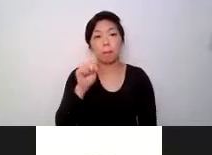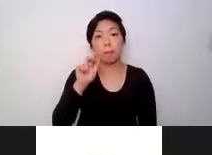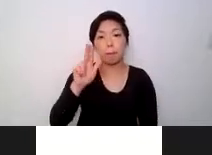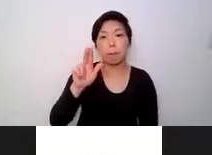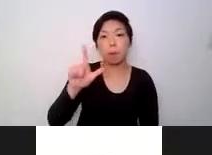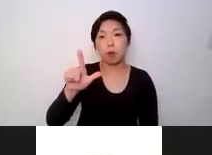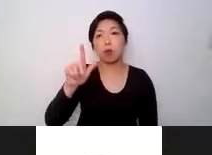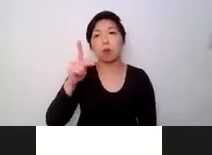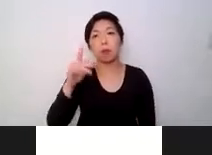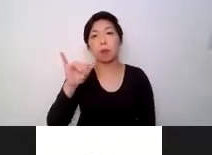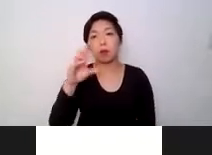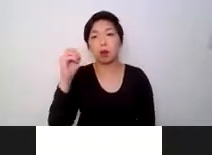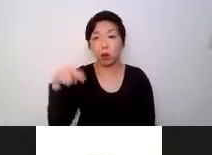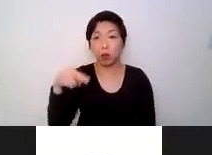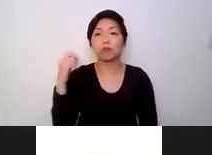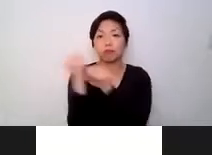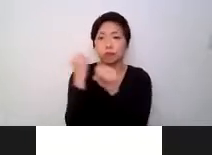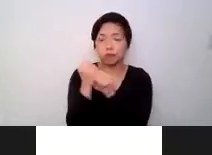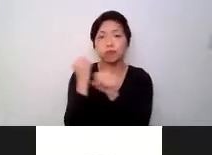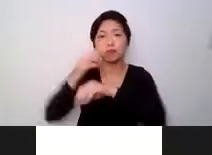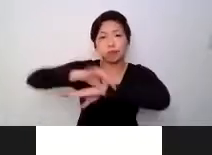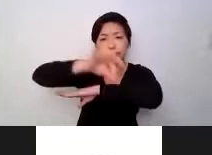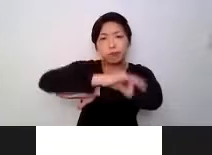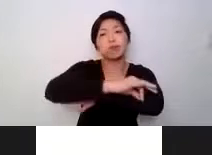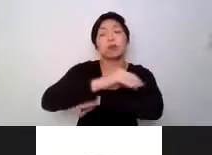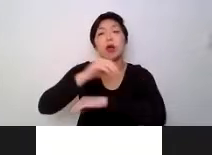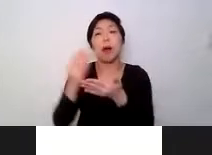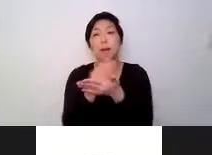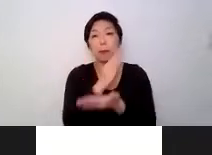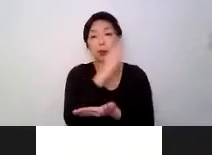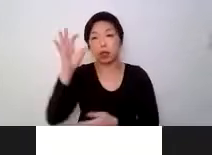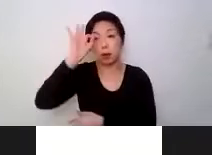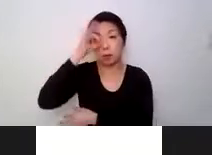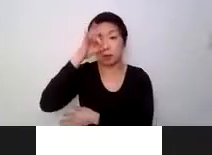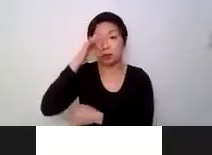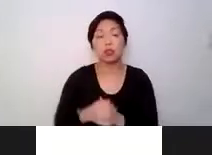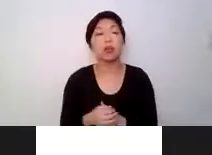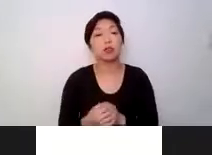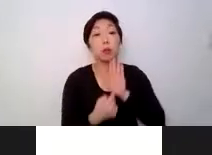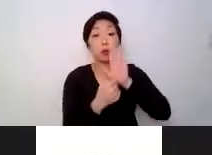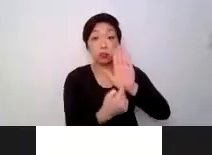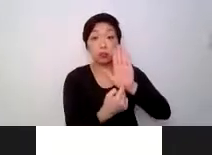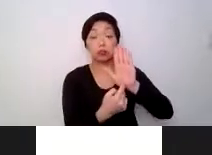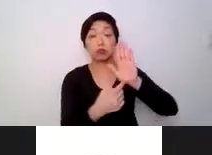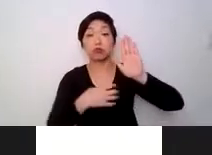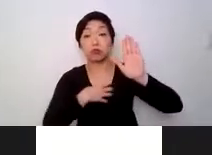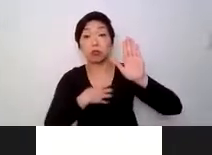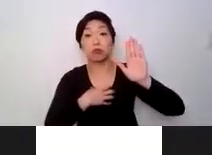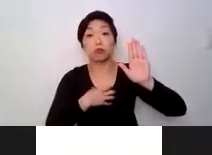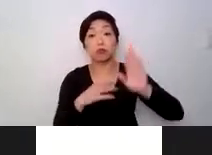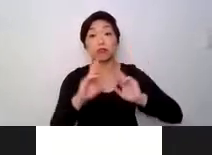Andrade, trazendo essas novas características estéticas, né, para São Paulo e também construtivas, né,